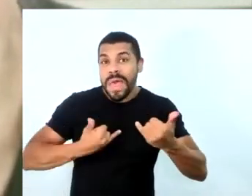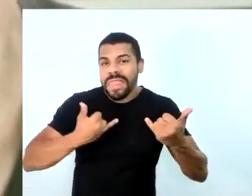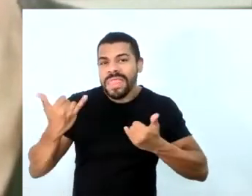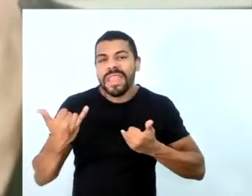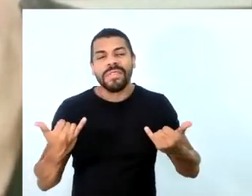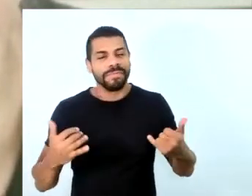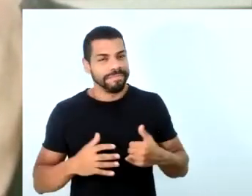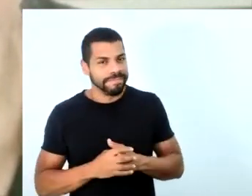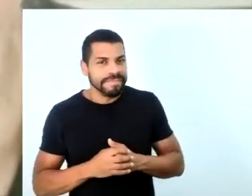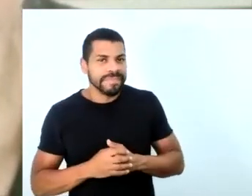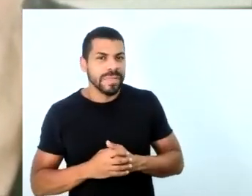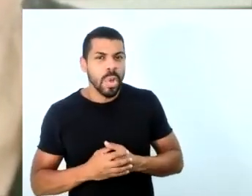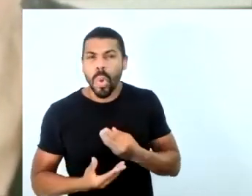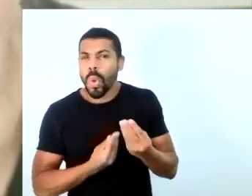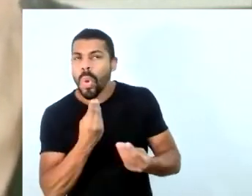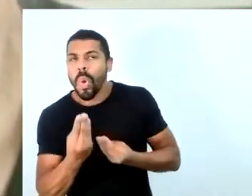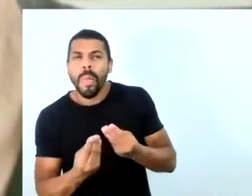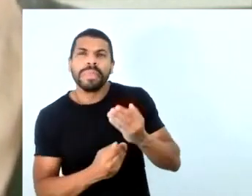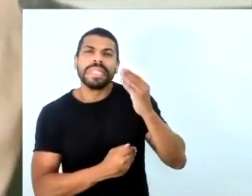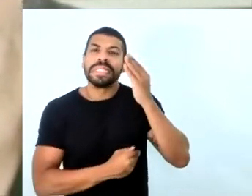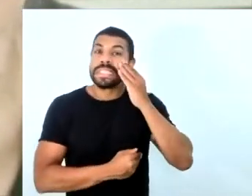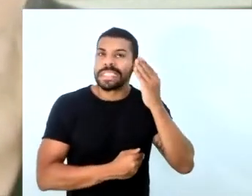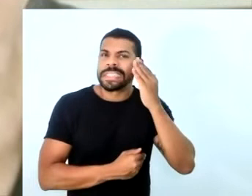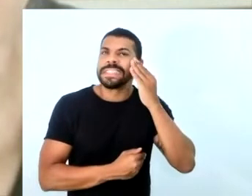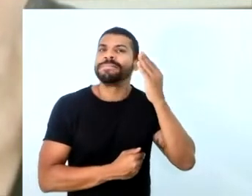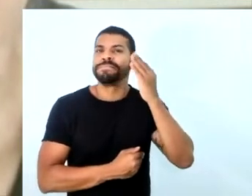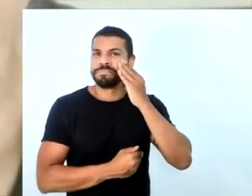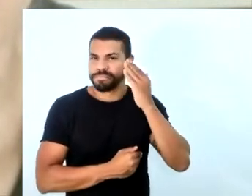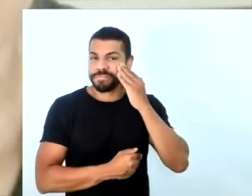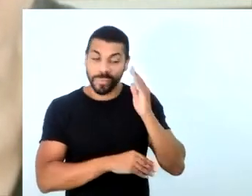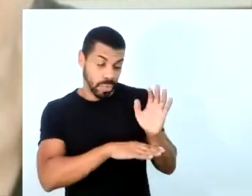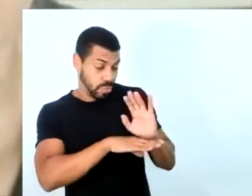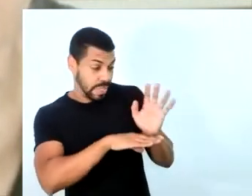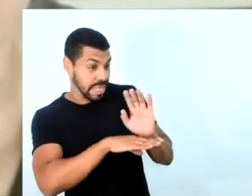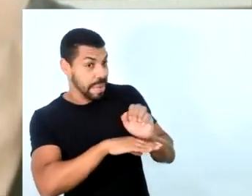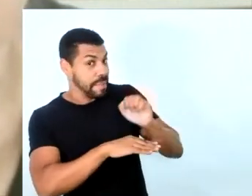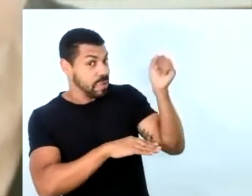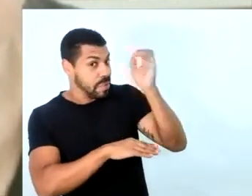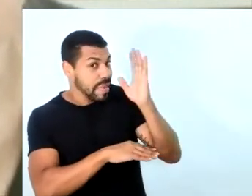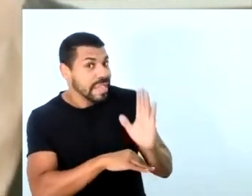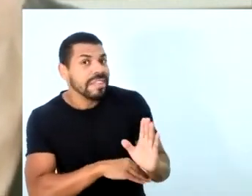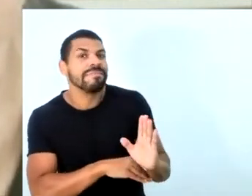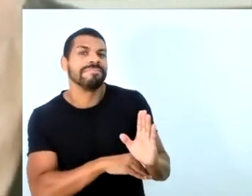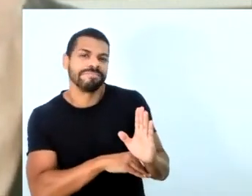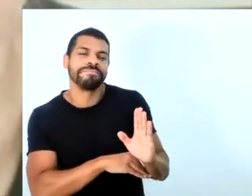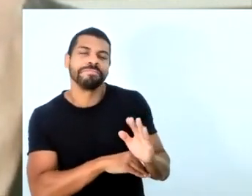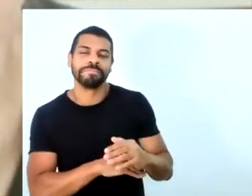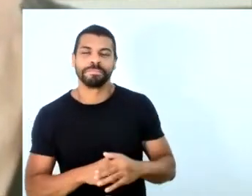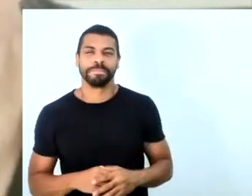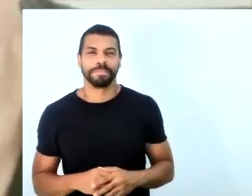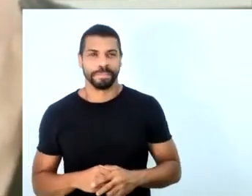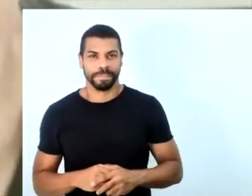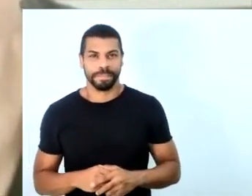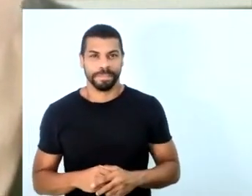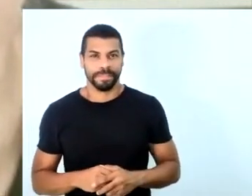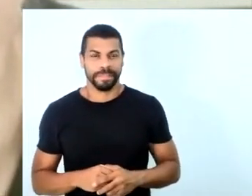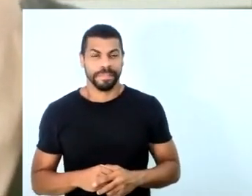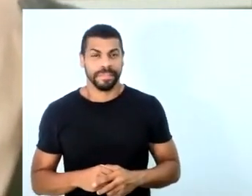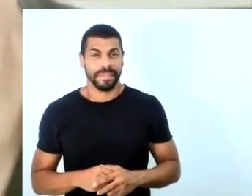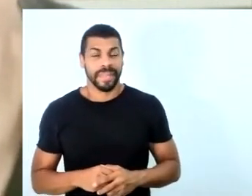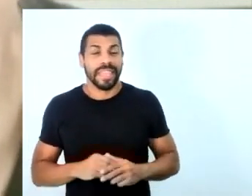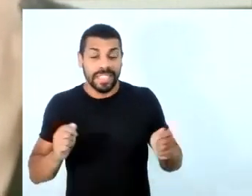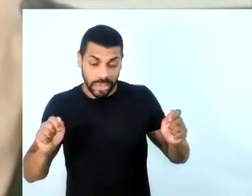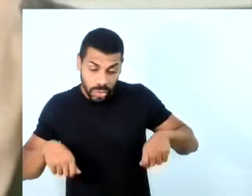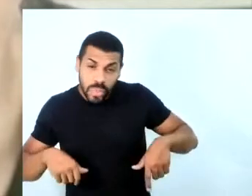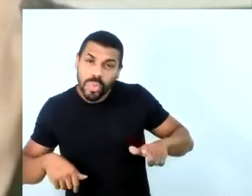lugar, acesso à possibilidade de me entender dentro do cinema brasileiro, que eu poderia fazer parte daquilo. E isso só